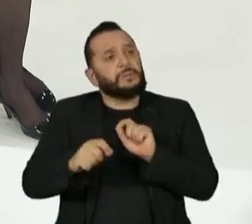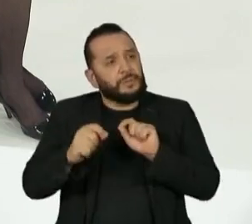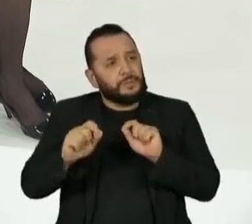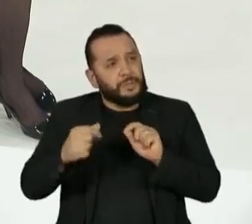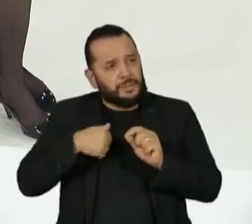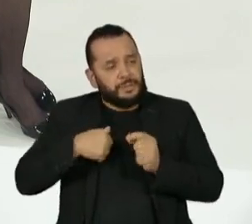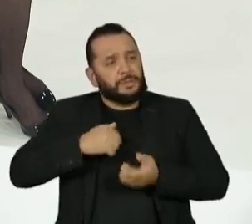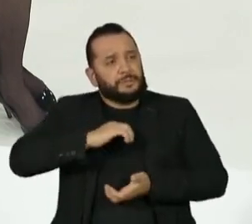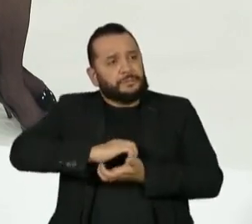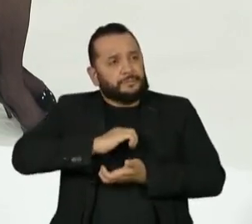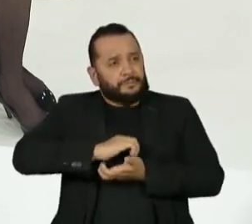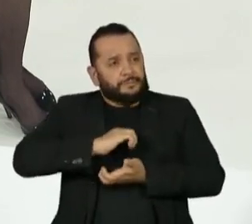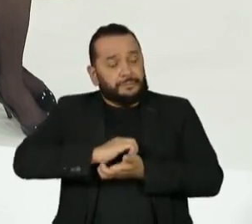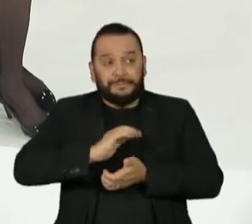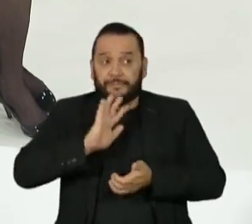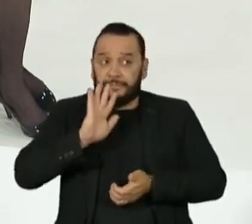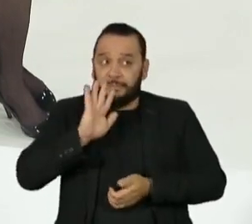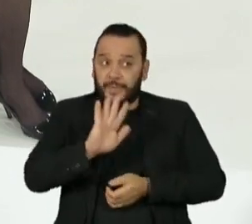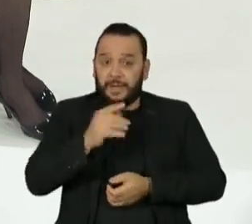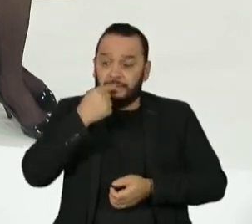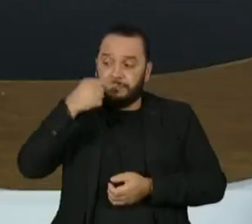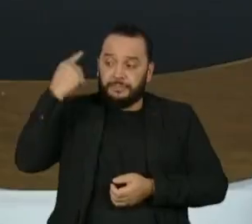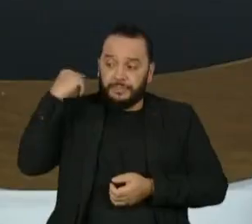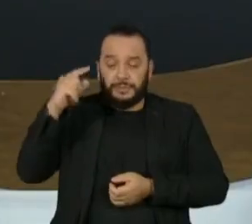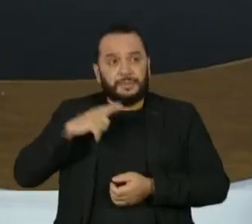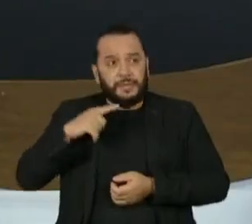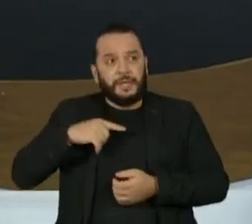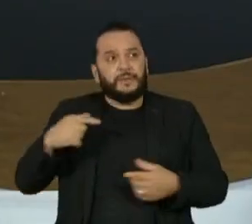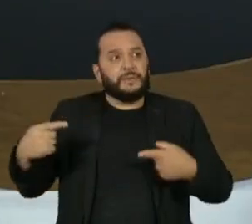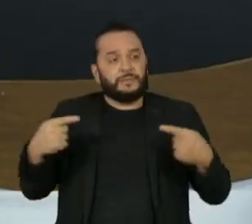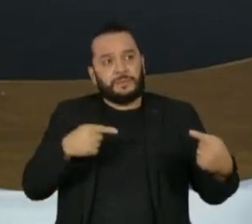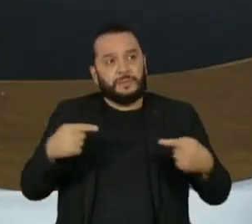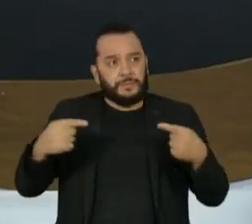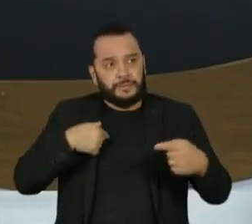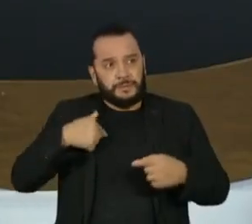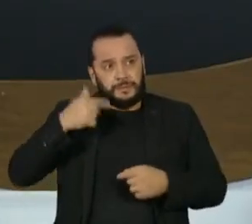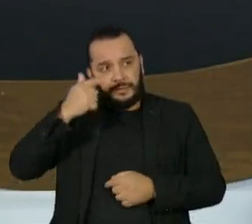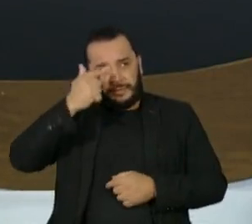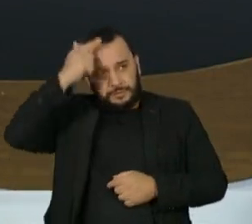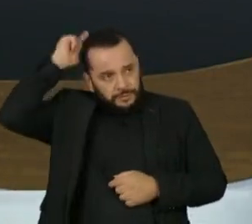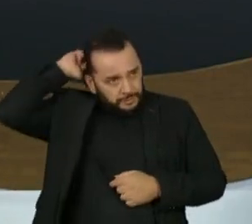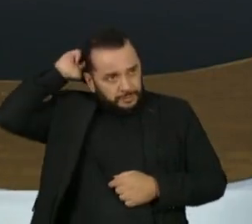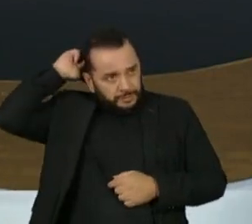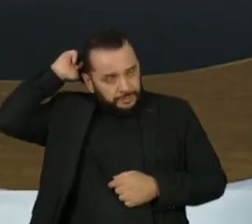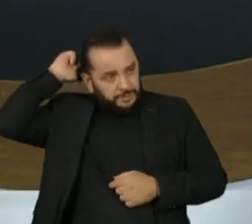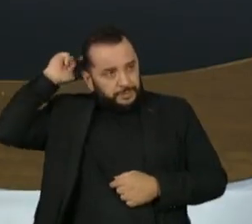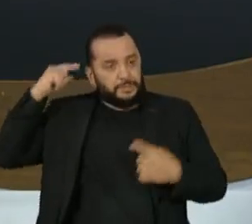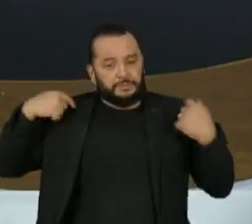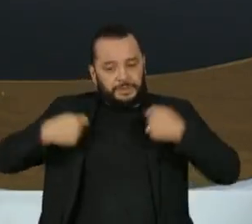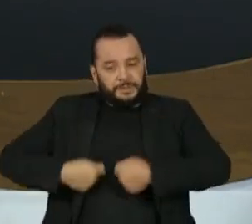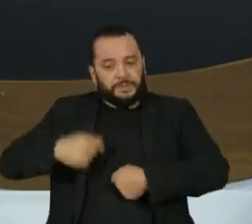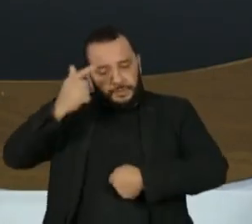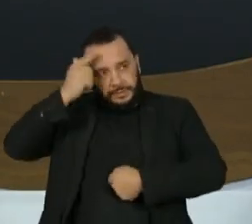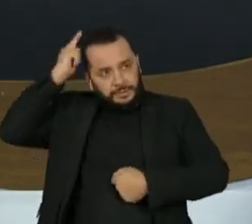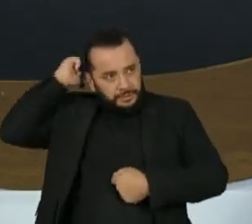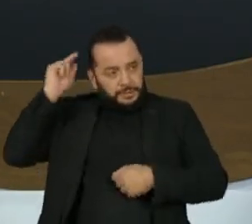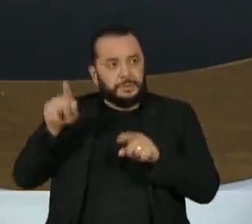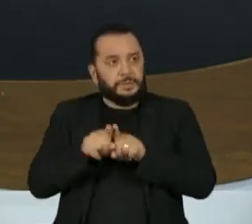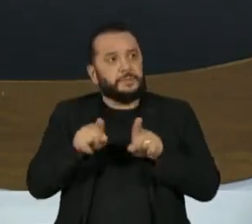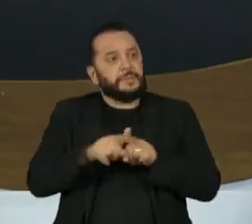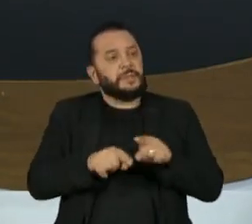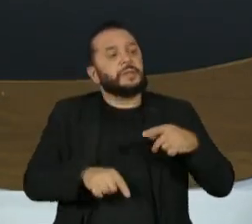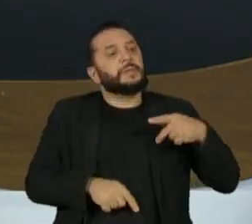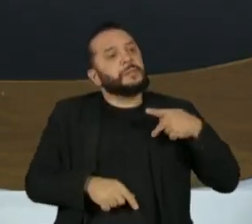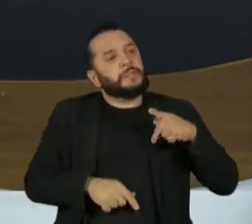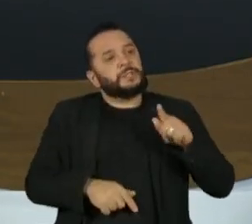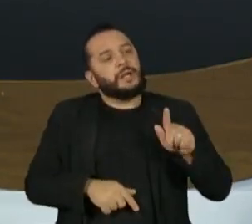Recentemente houve um novo entrevero entre Alexandre de Moraes e o PGR Augusto Aras por conta dessa prerrogativa ou